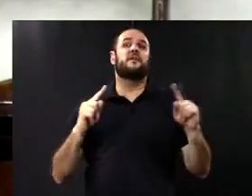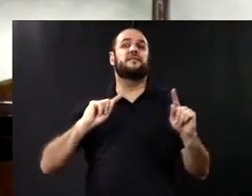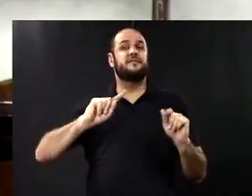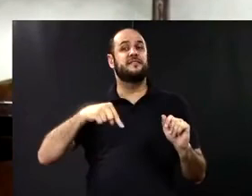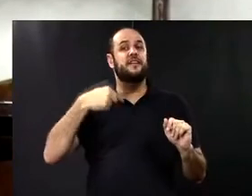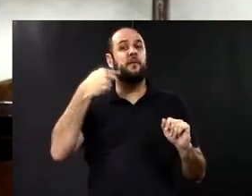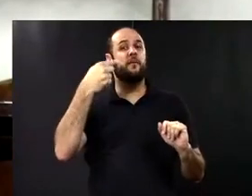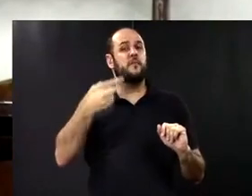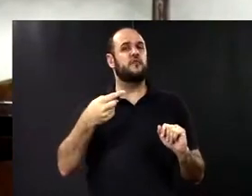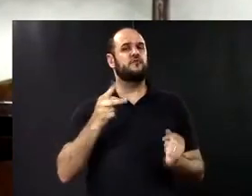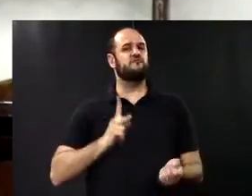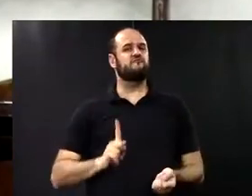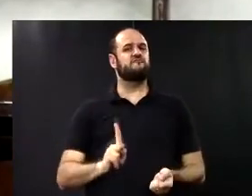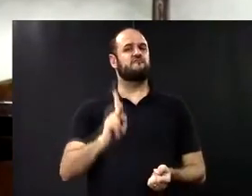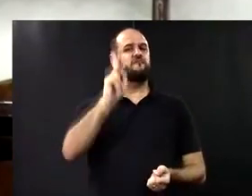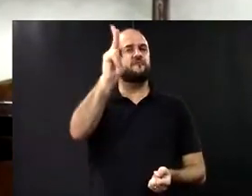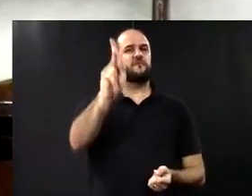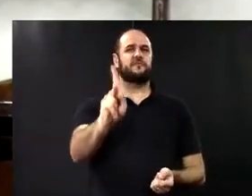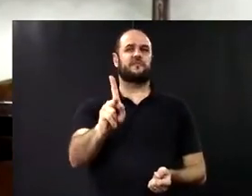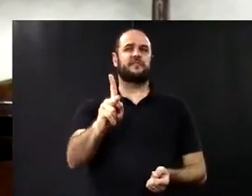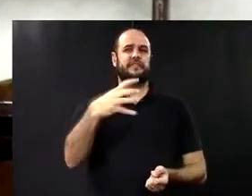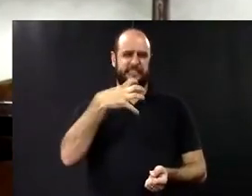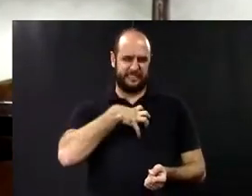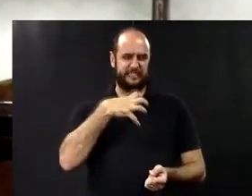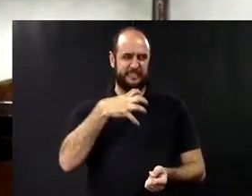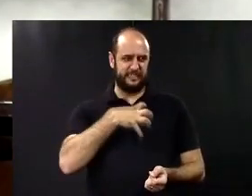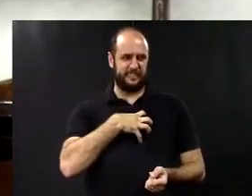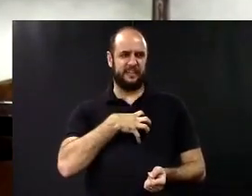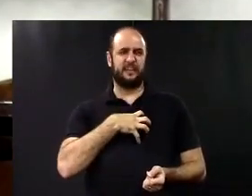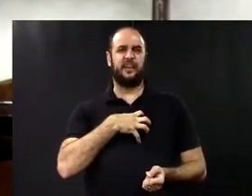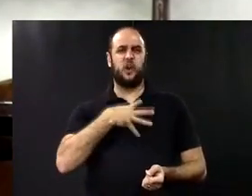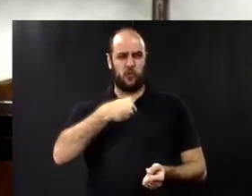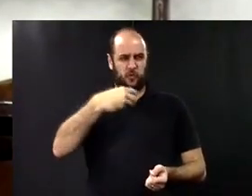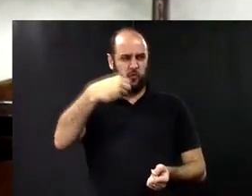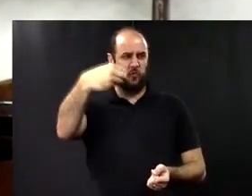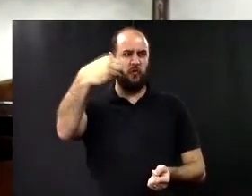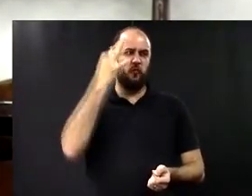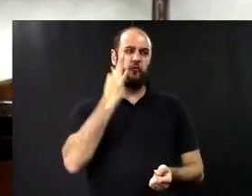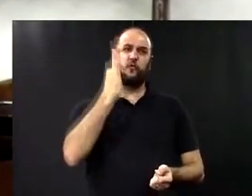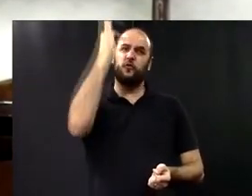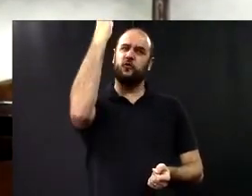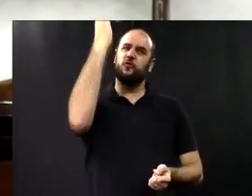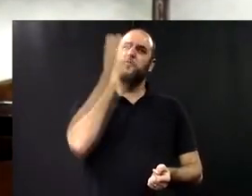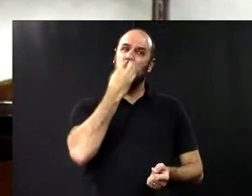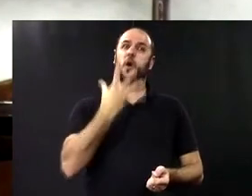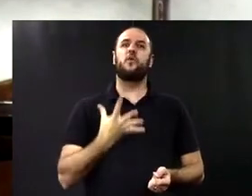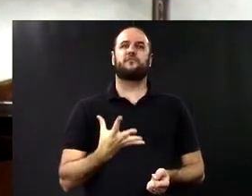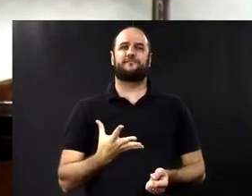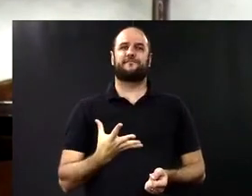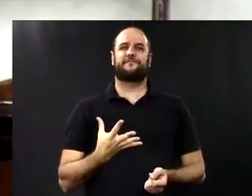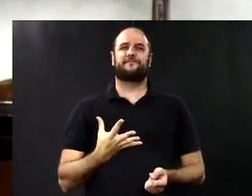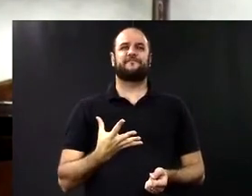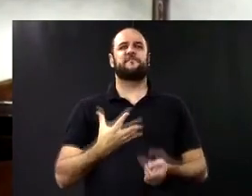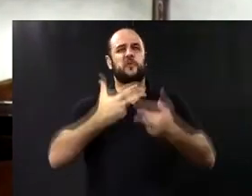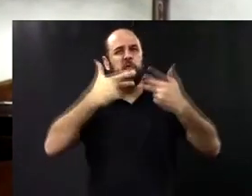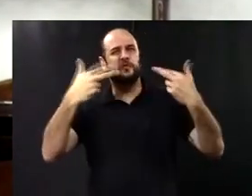é diante de Deus e produz frutos. Que frutos são esses?